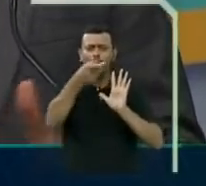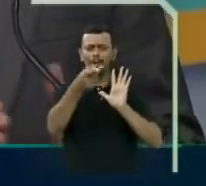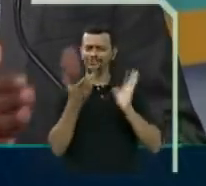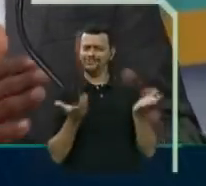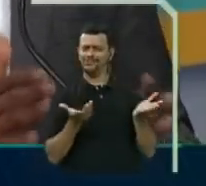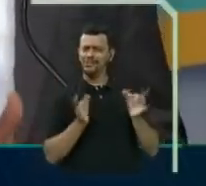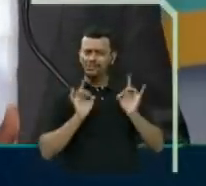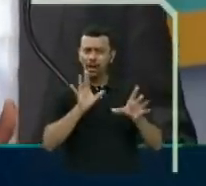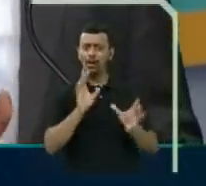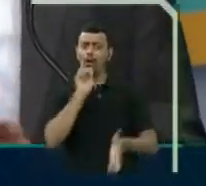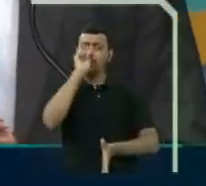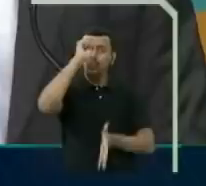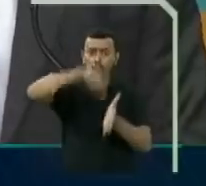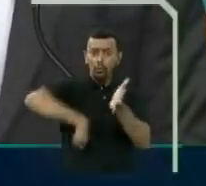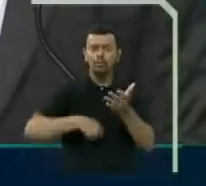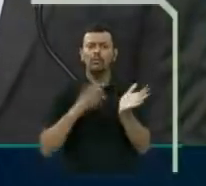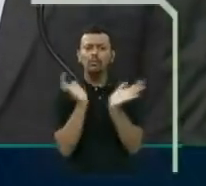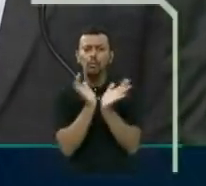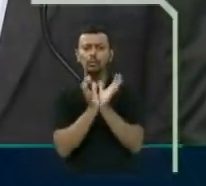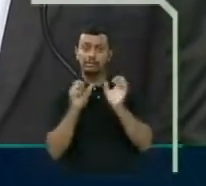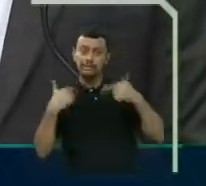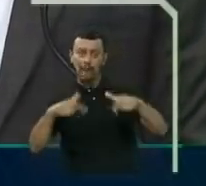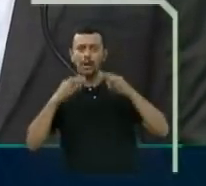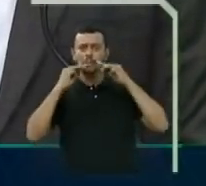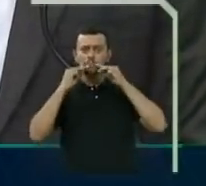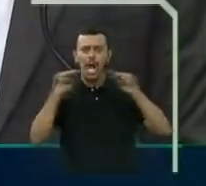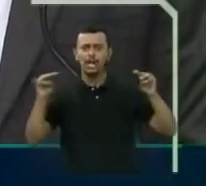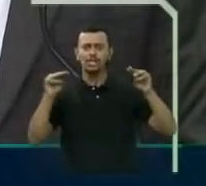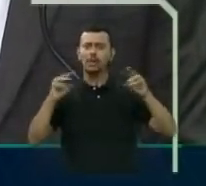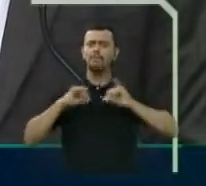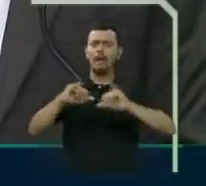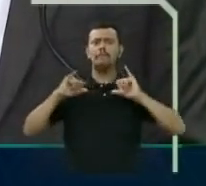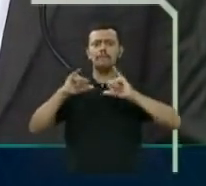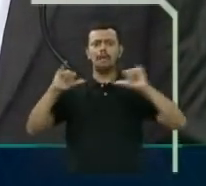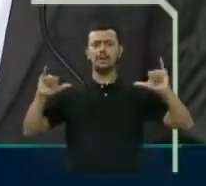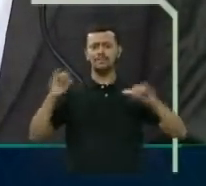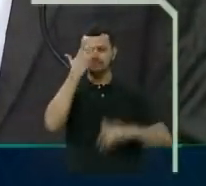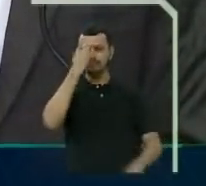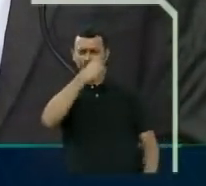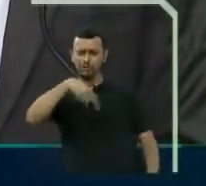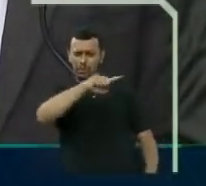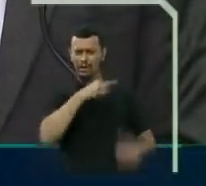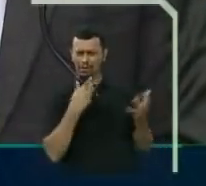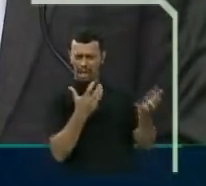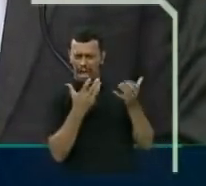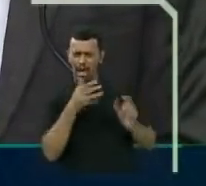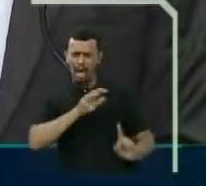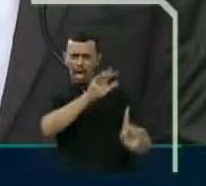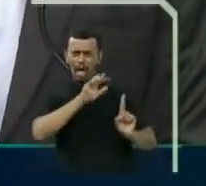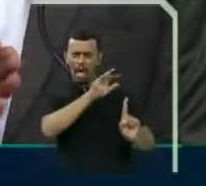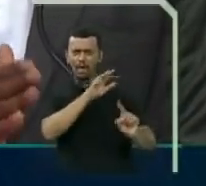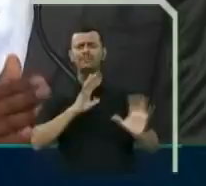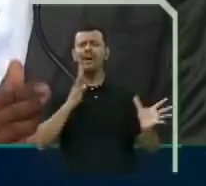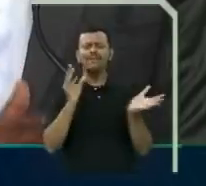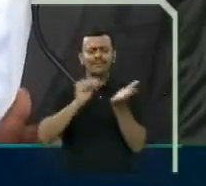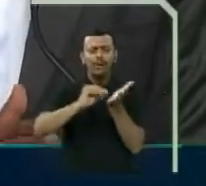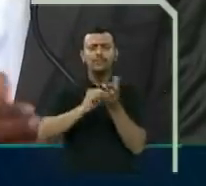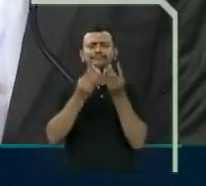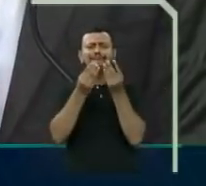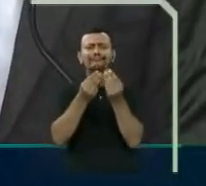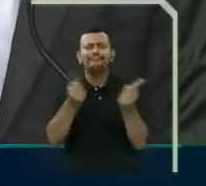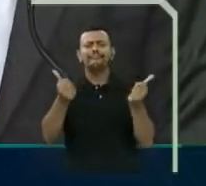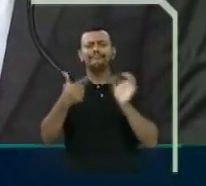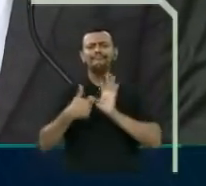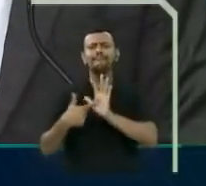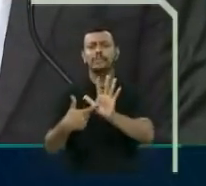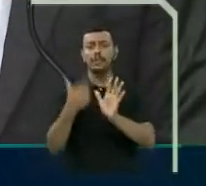contratação de serviço de marketing, que oferecem tudo aquilo que a população de São Paulo quer, mas não demonstra a sensibilidade que o povo de São Paulo precisa